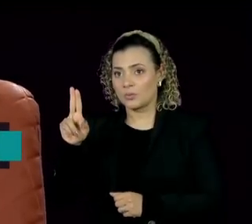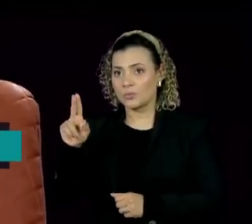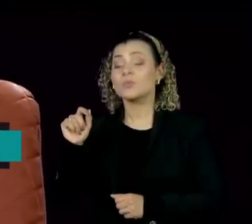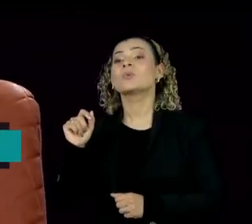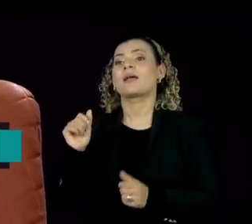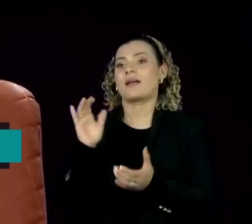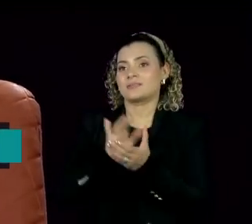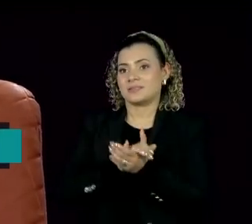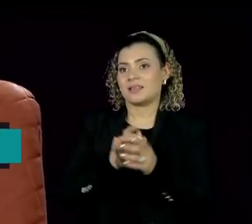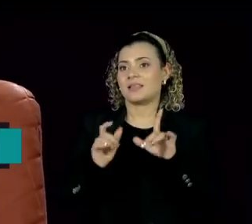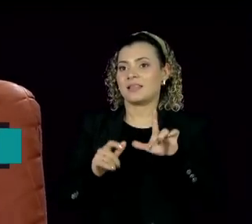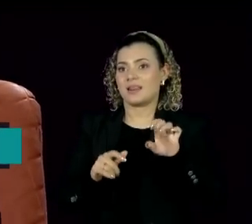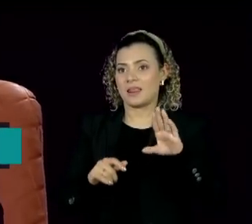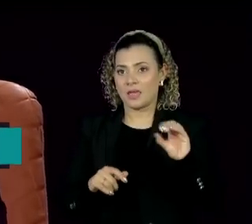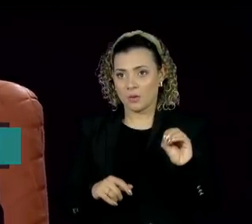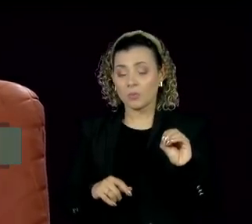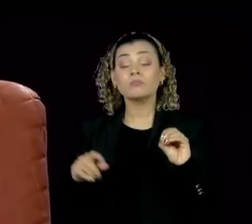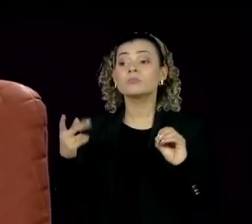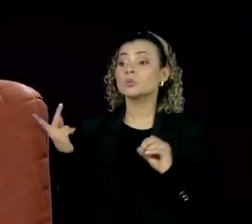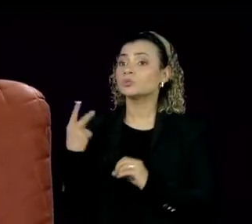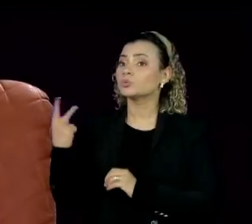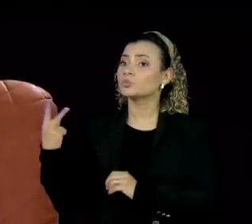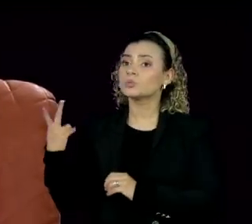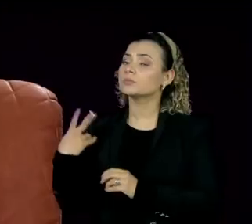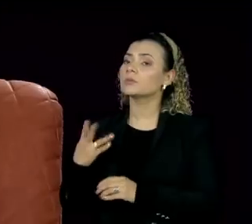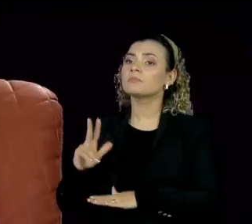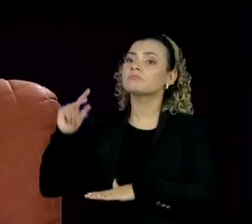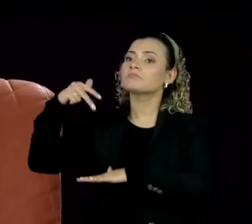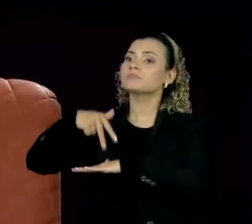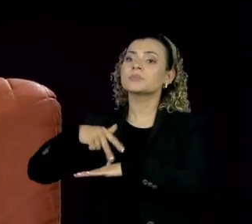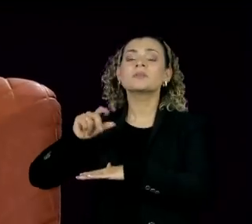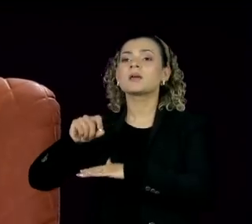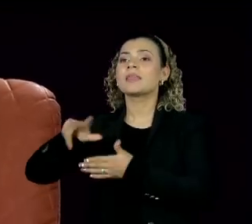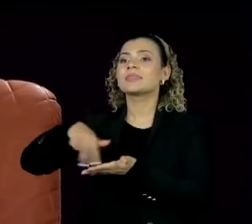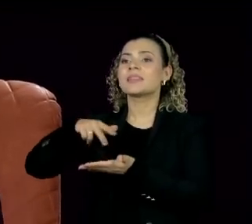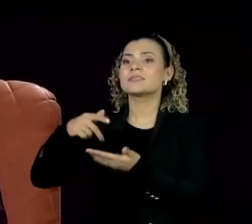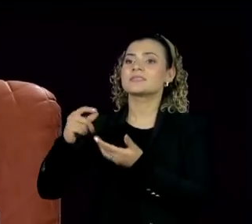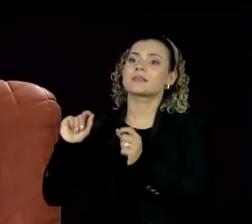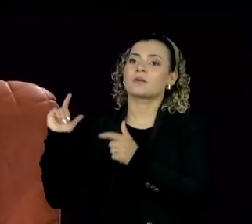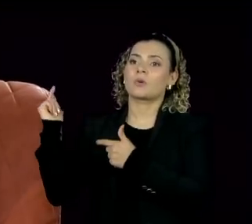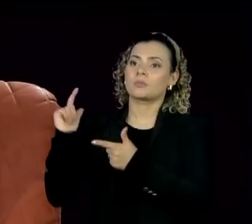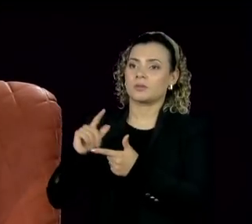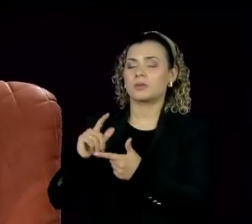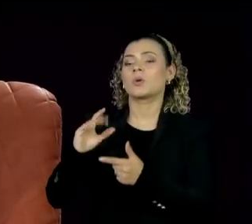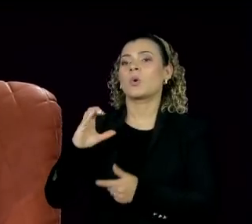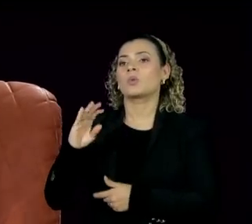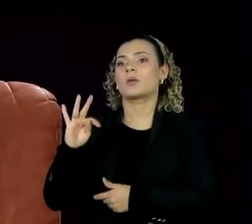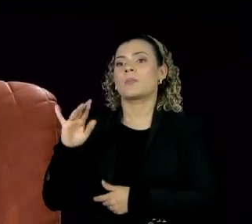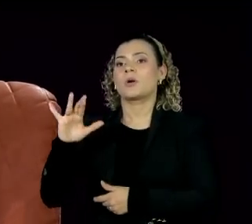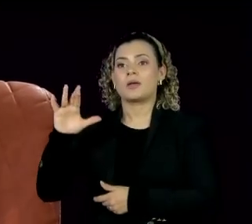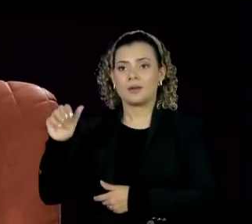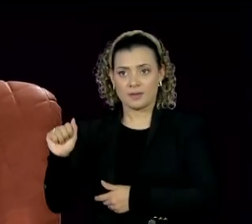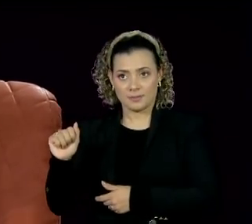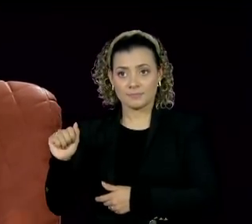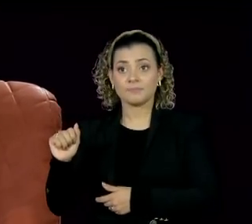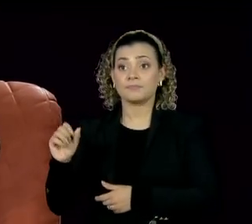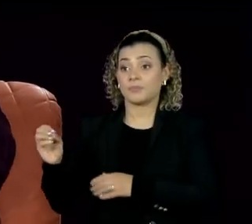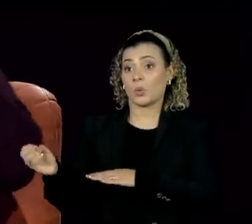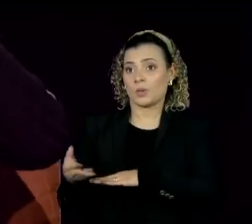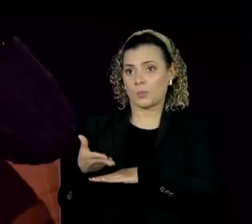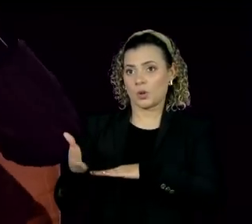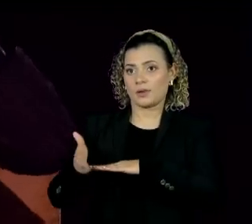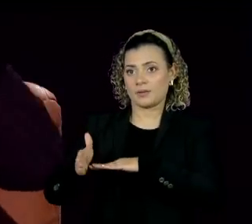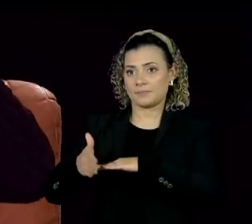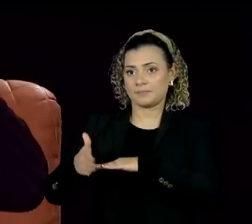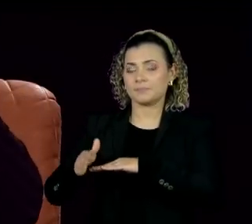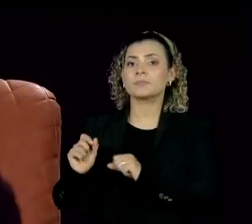Jaime, apresentando um duo no Festival de Dança Contemporânea lá do Castro Alves. Quando o Evandro me liga e falou,